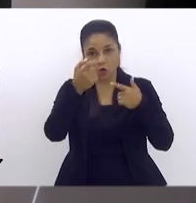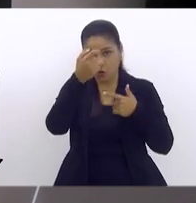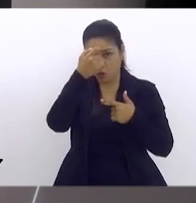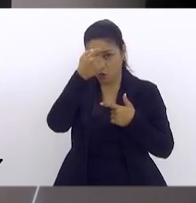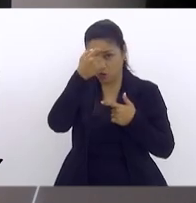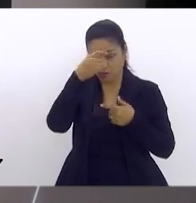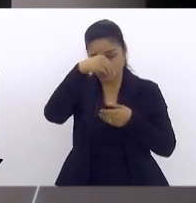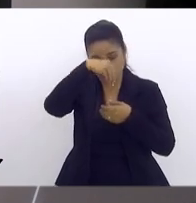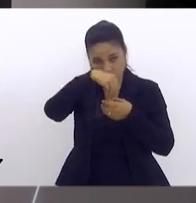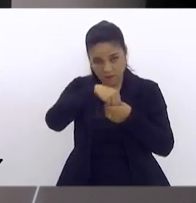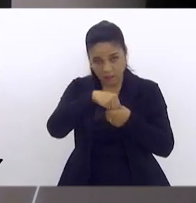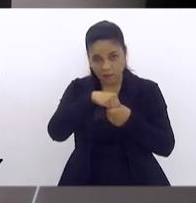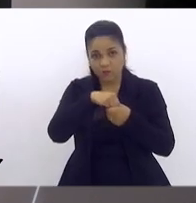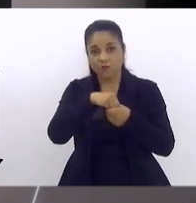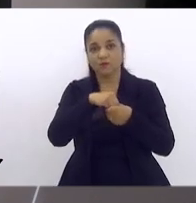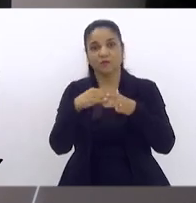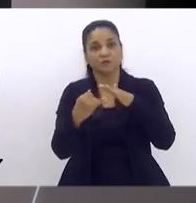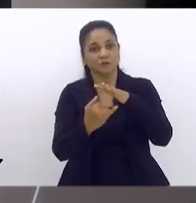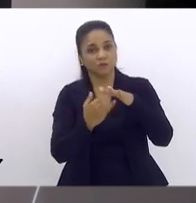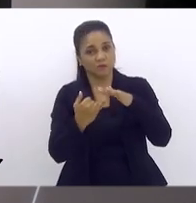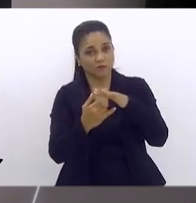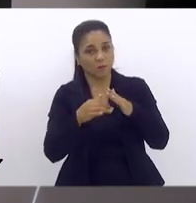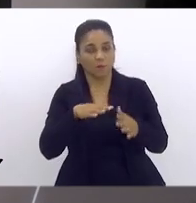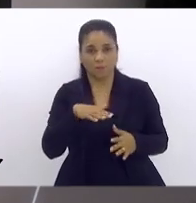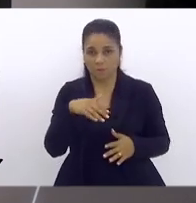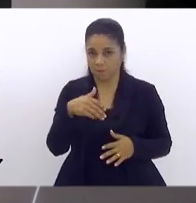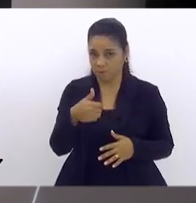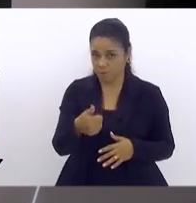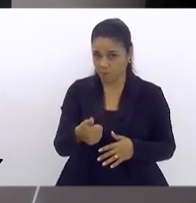interna seja melhor porque a gente consiga